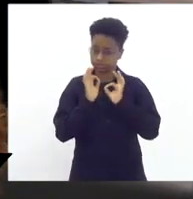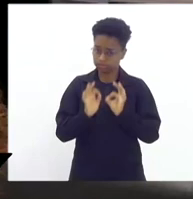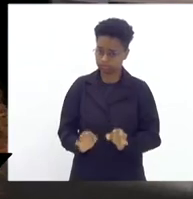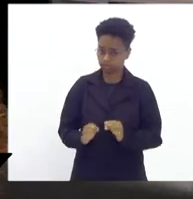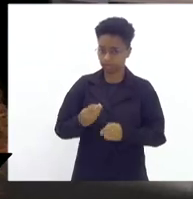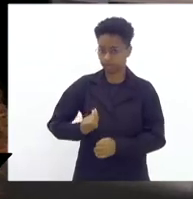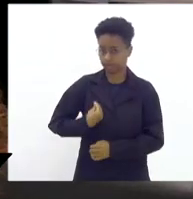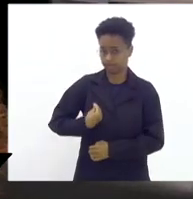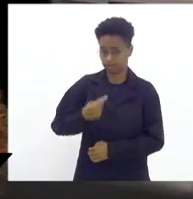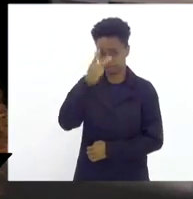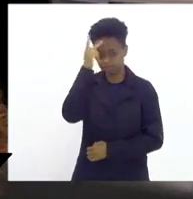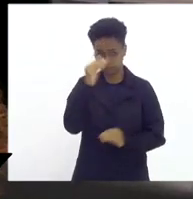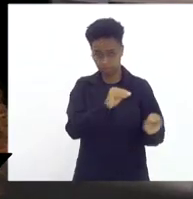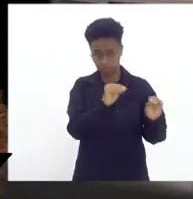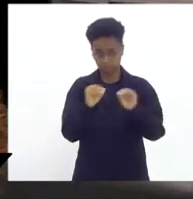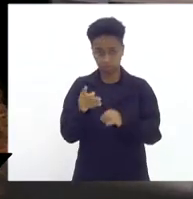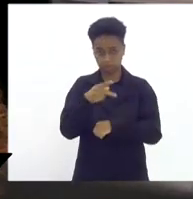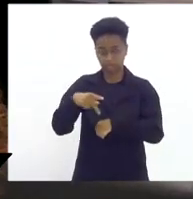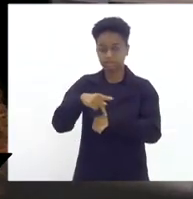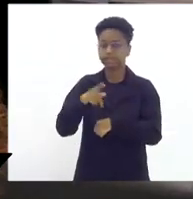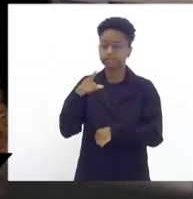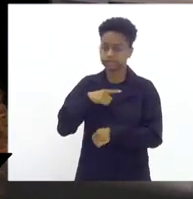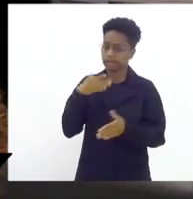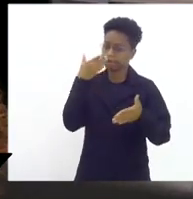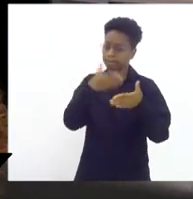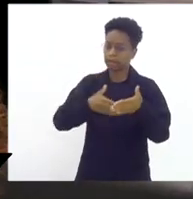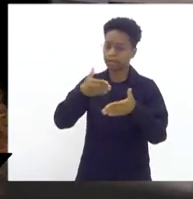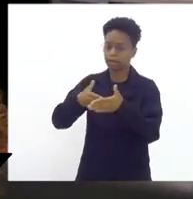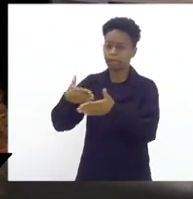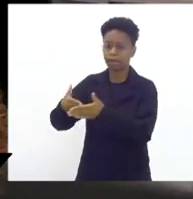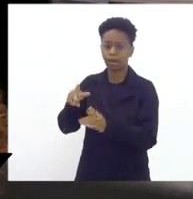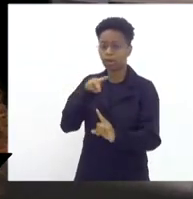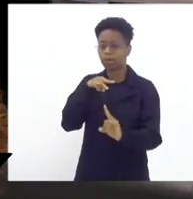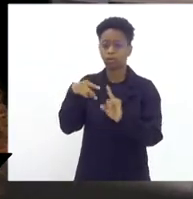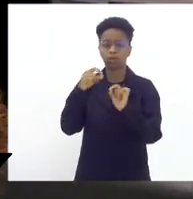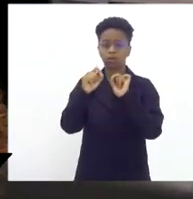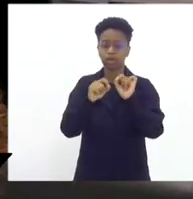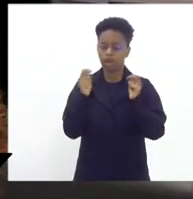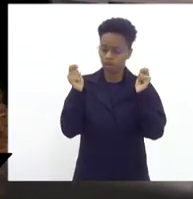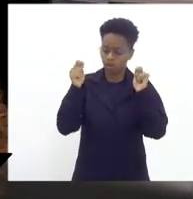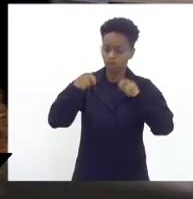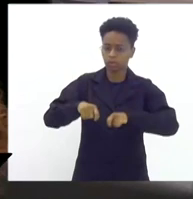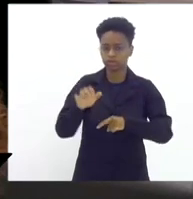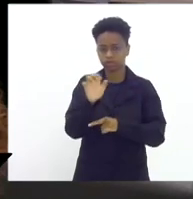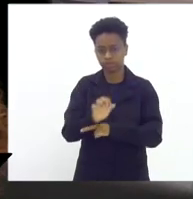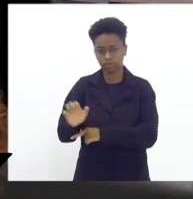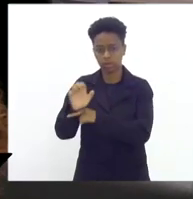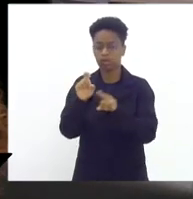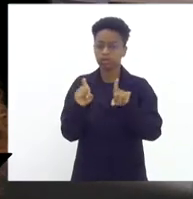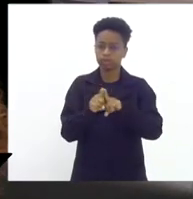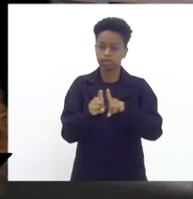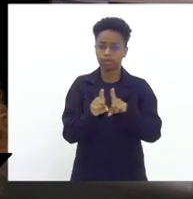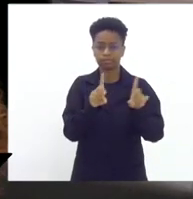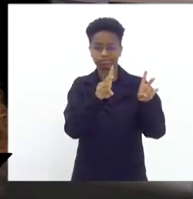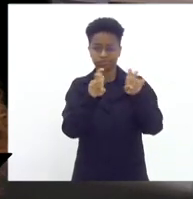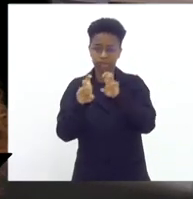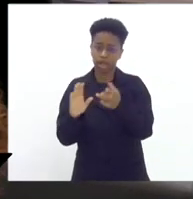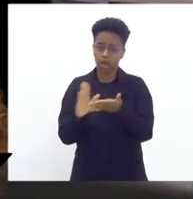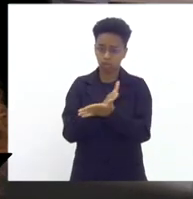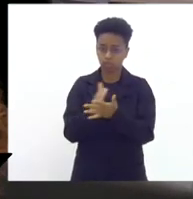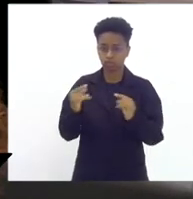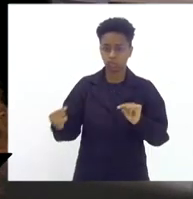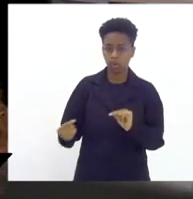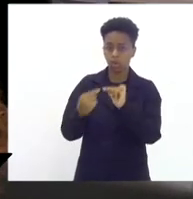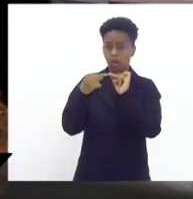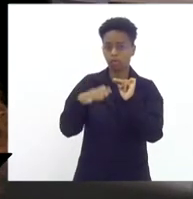encontra Barreiras do ponto de vista da competência né estadual e algumas matérias seriam de âmbito nacional